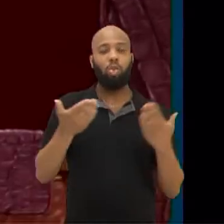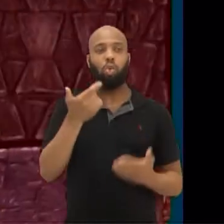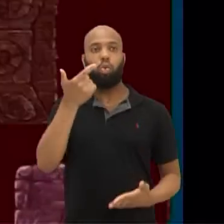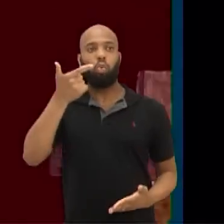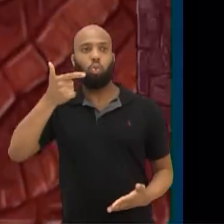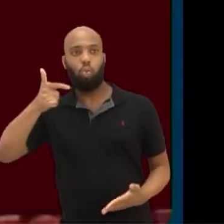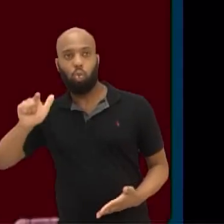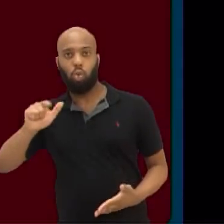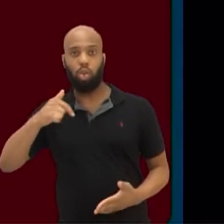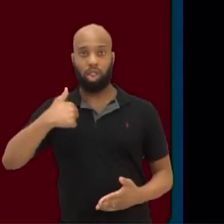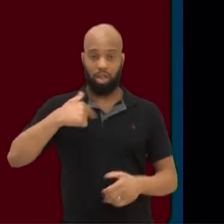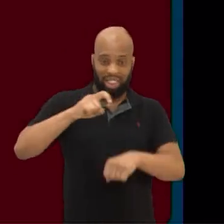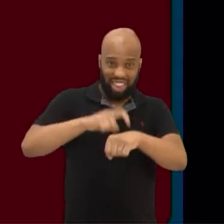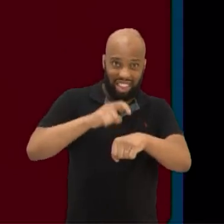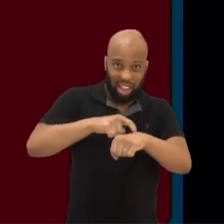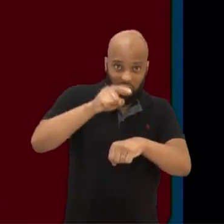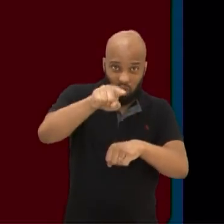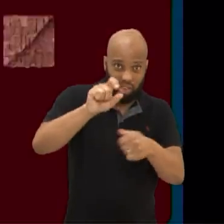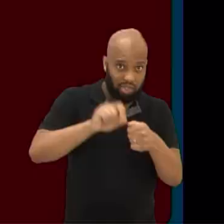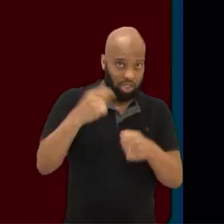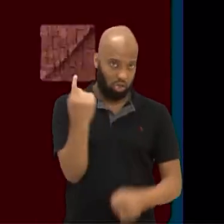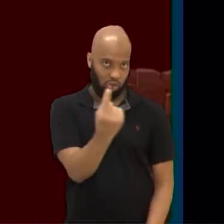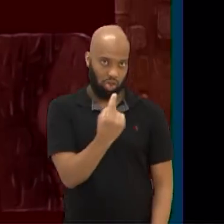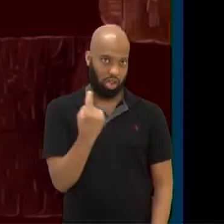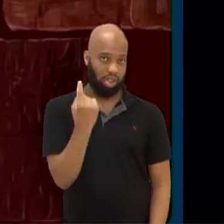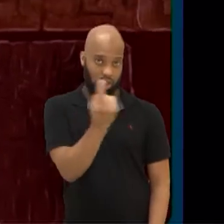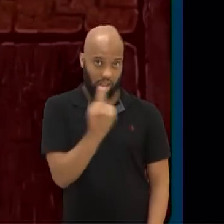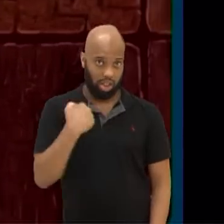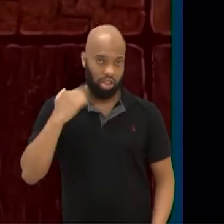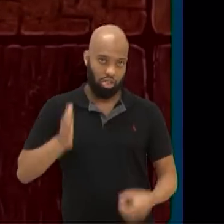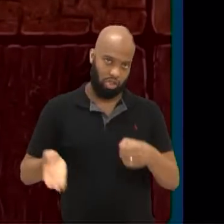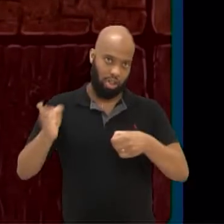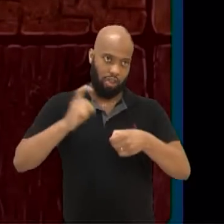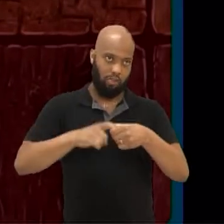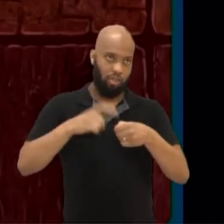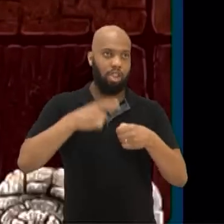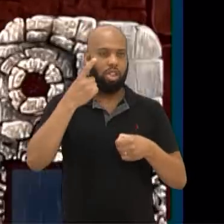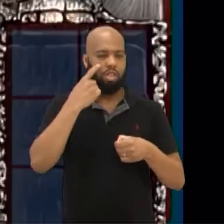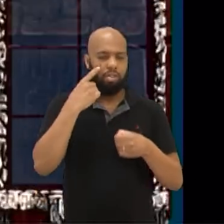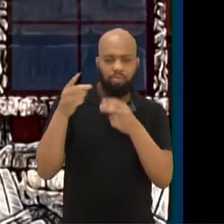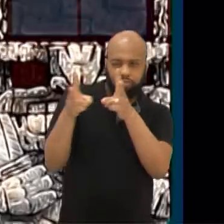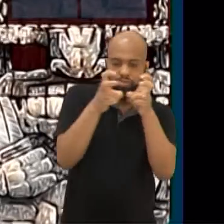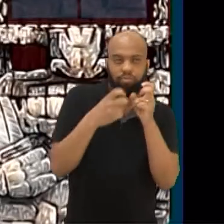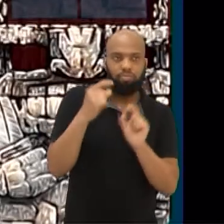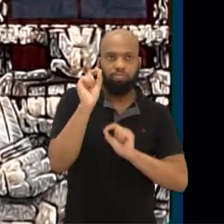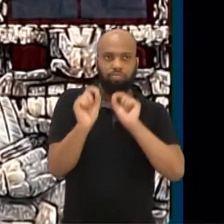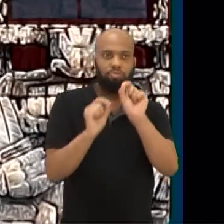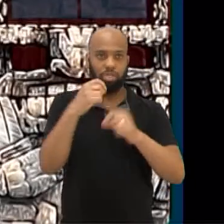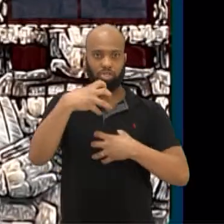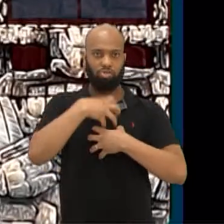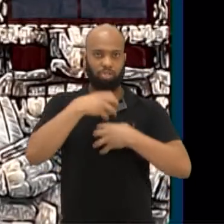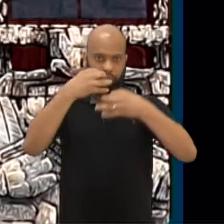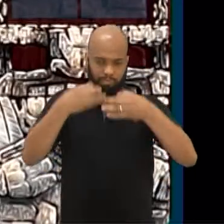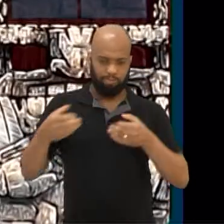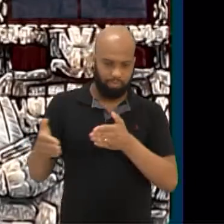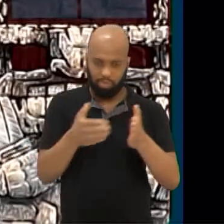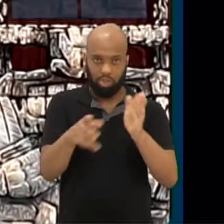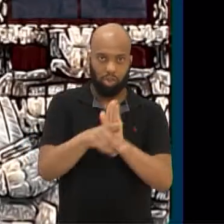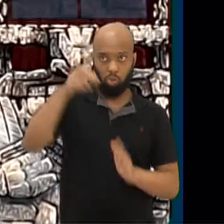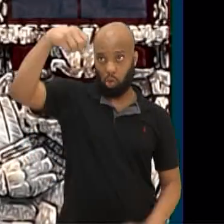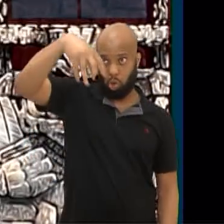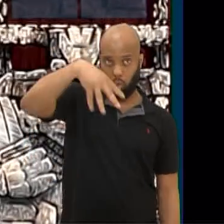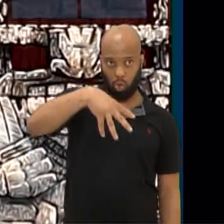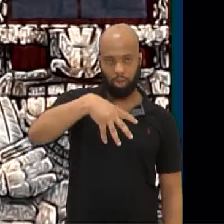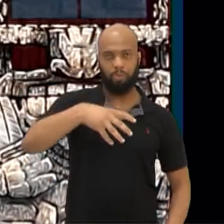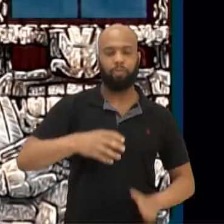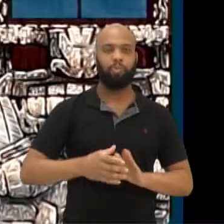próxima, a professora vai deixar para vocês resolverem, certo? Então, observem lá qual que é o caminho a ser percorrido pelo feixe de